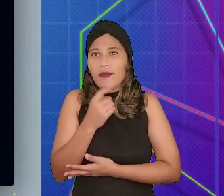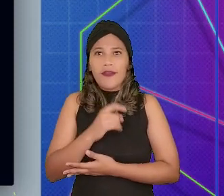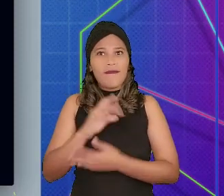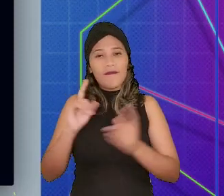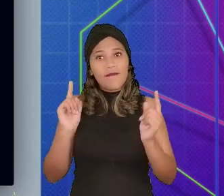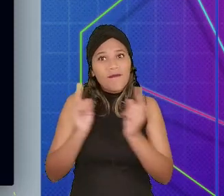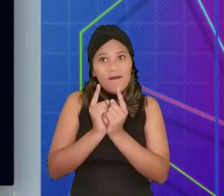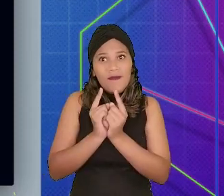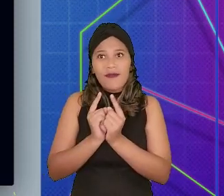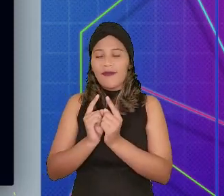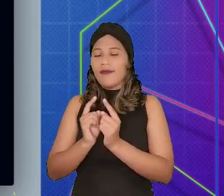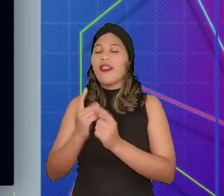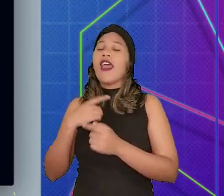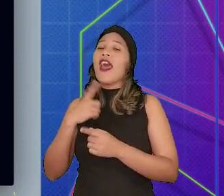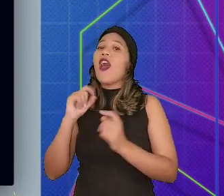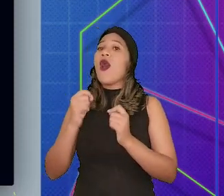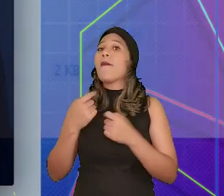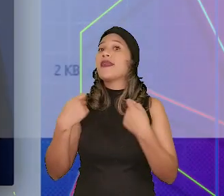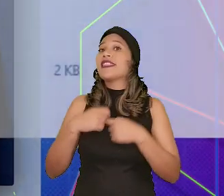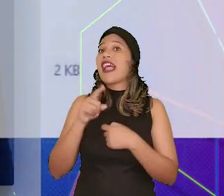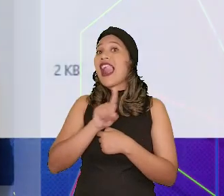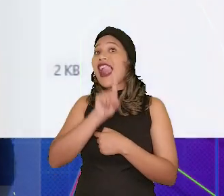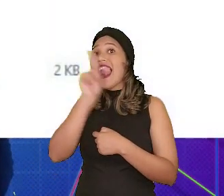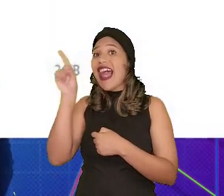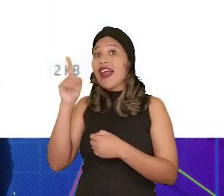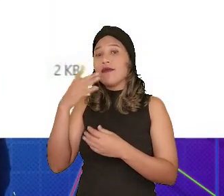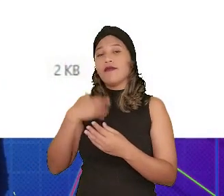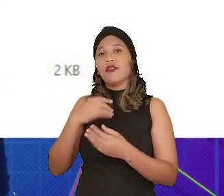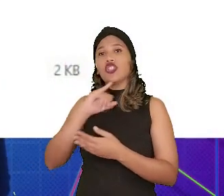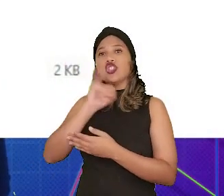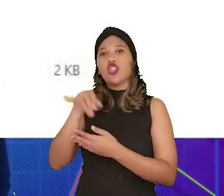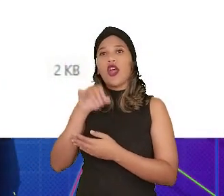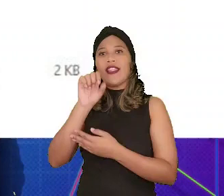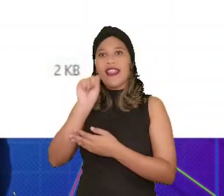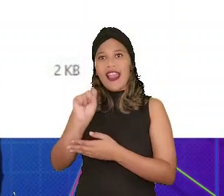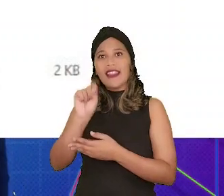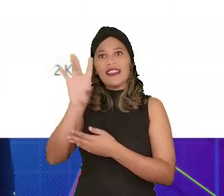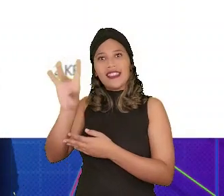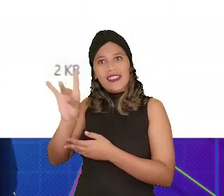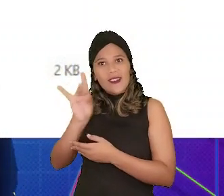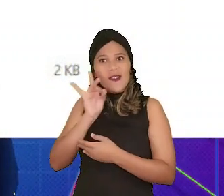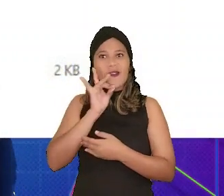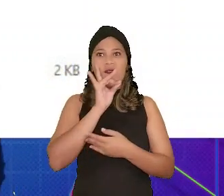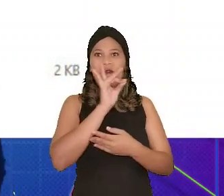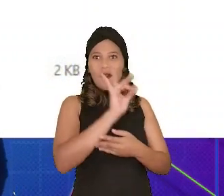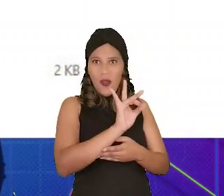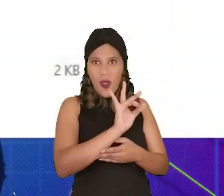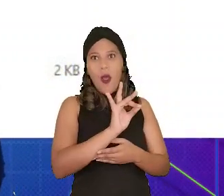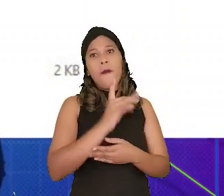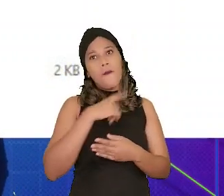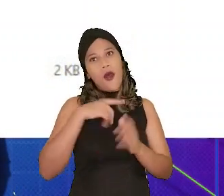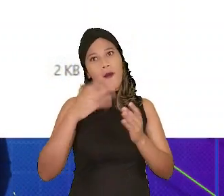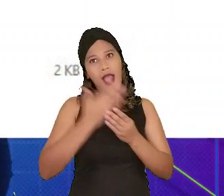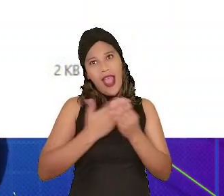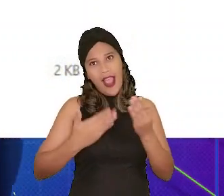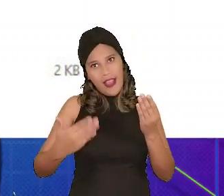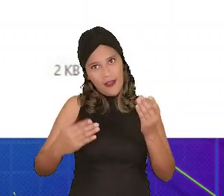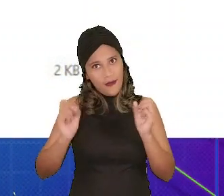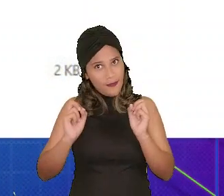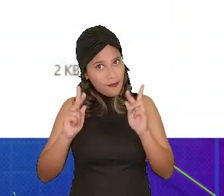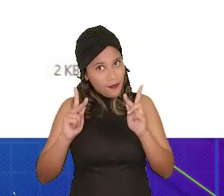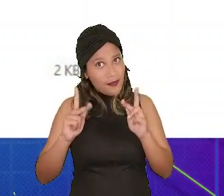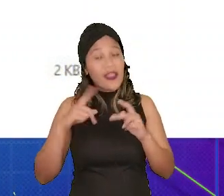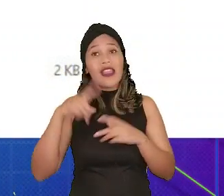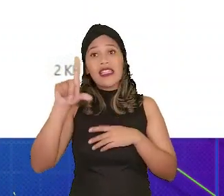HTML. Para fechar o HTML, vocês precisam ir lá na pasta JS e resgatar o arquivo JavaScript, ok?